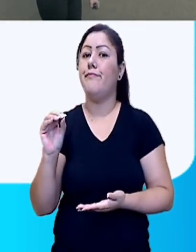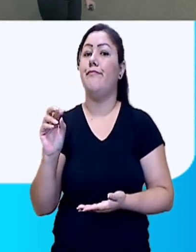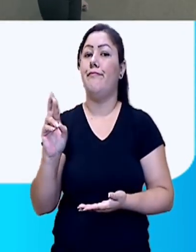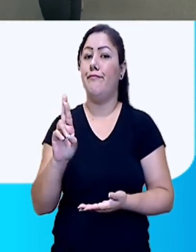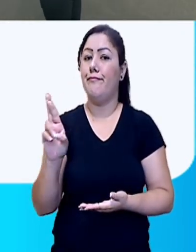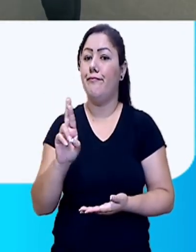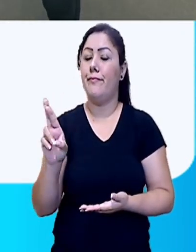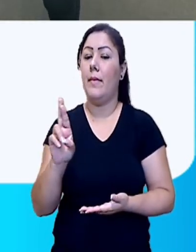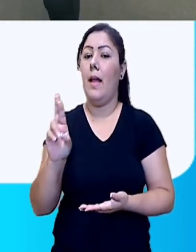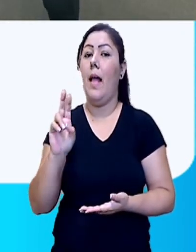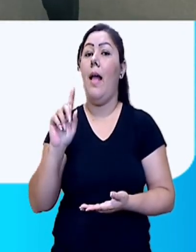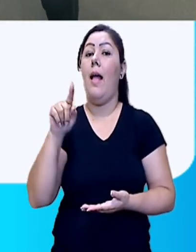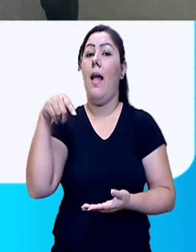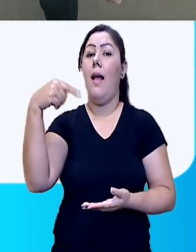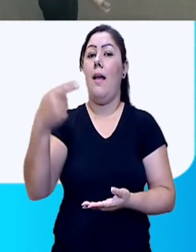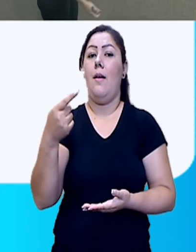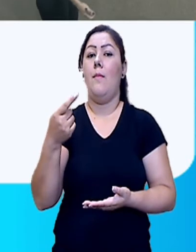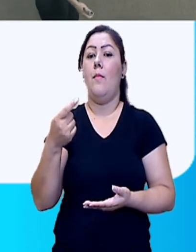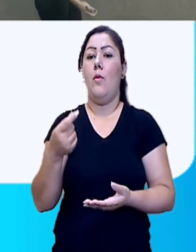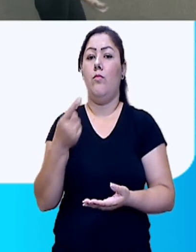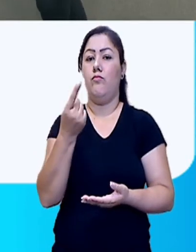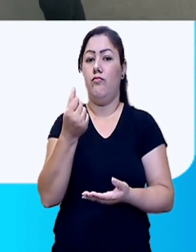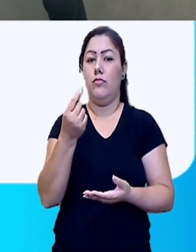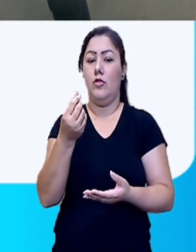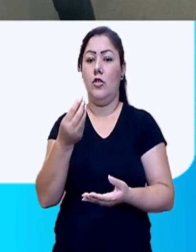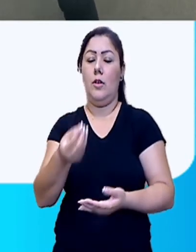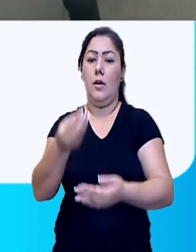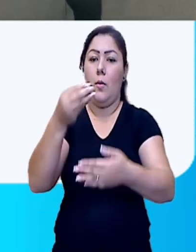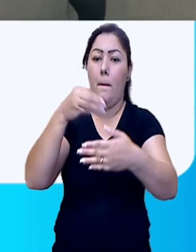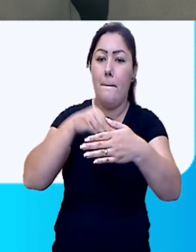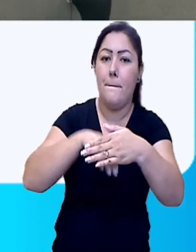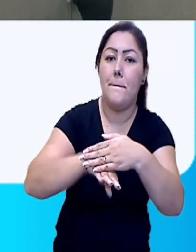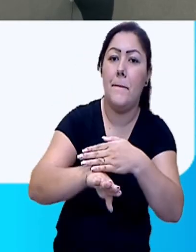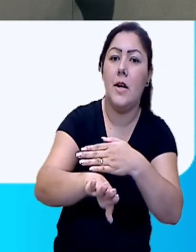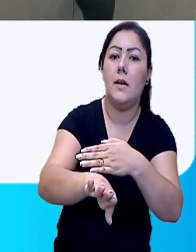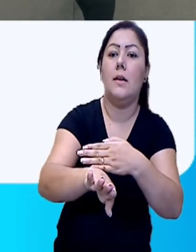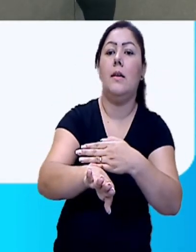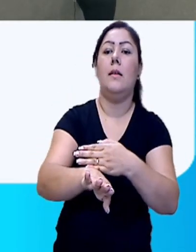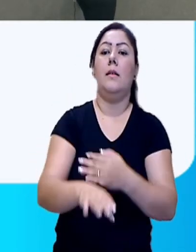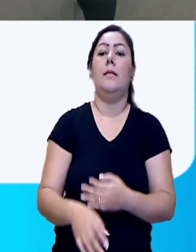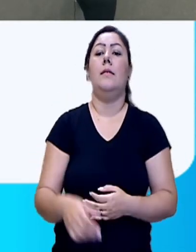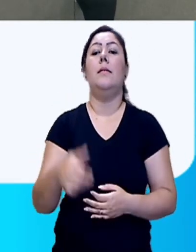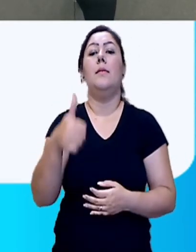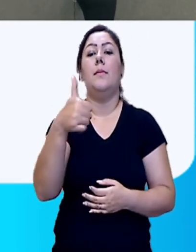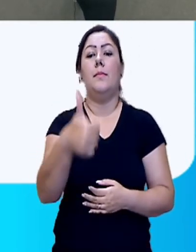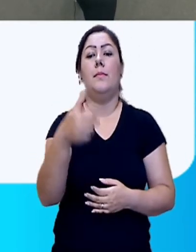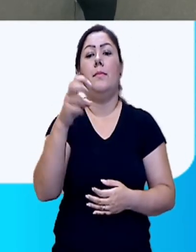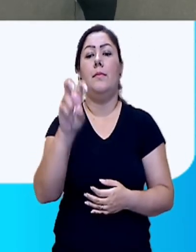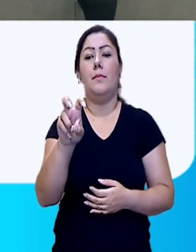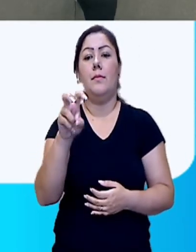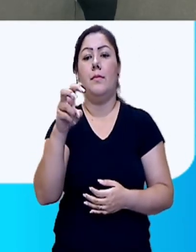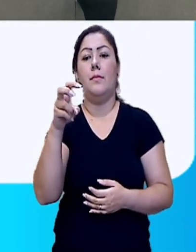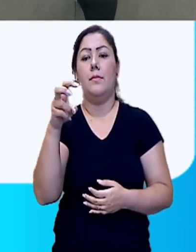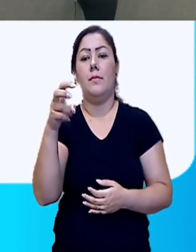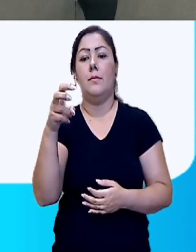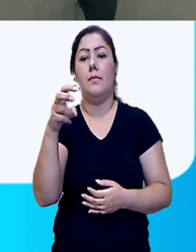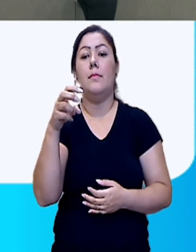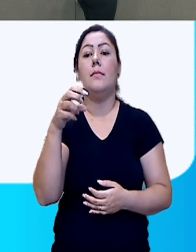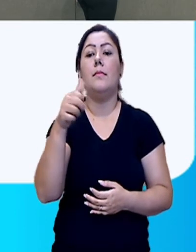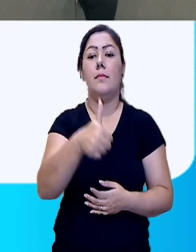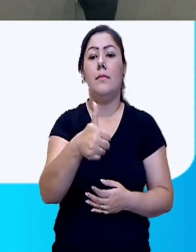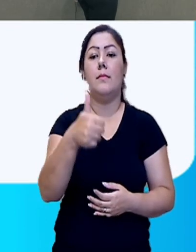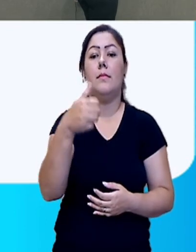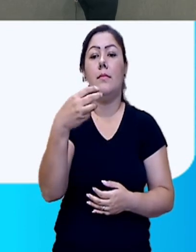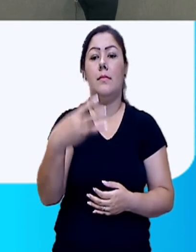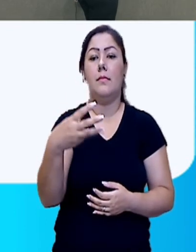foi lá e fez um depósito de 1.320. Então, aqui entrou. Então, aqui